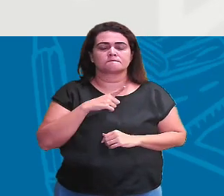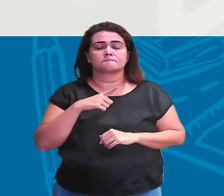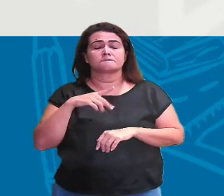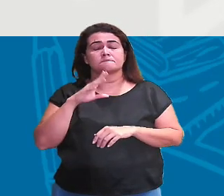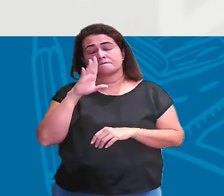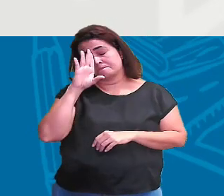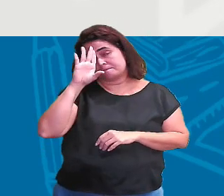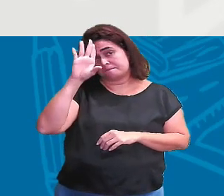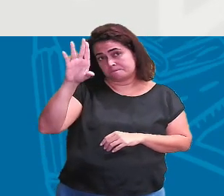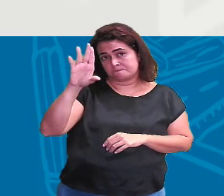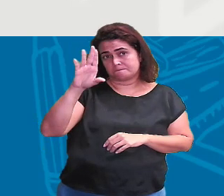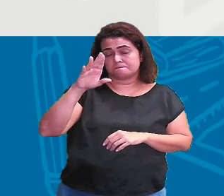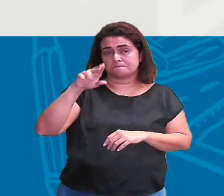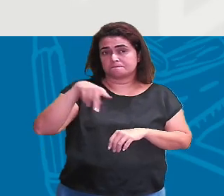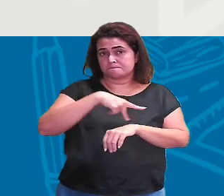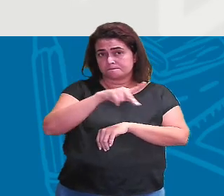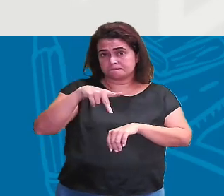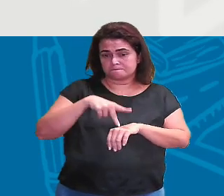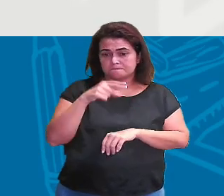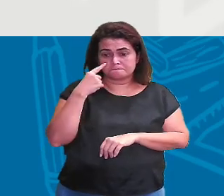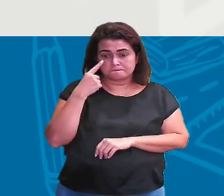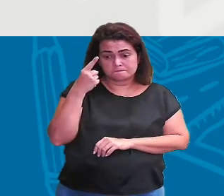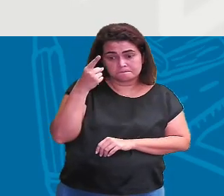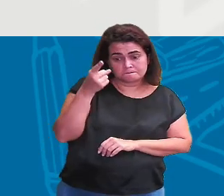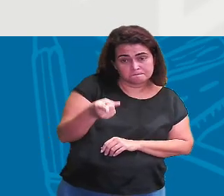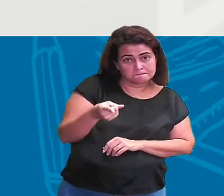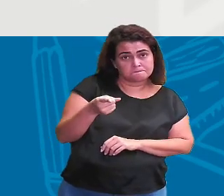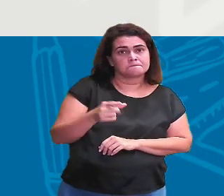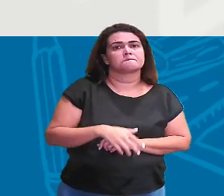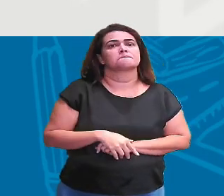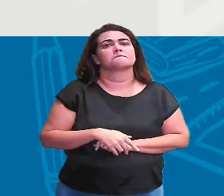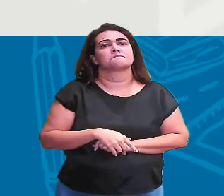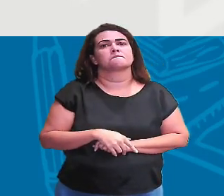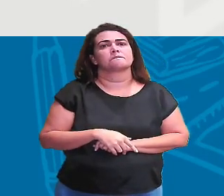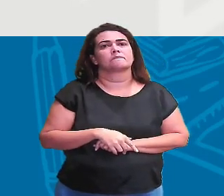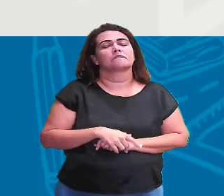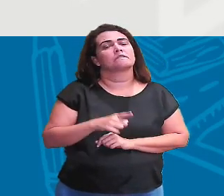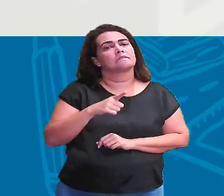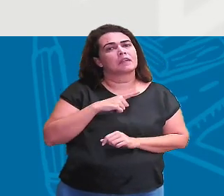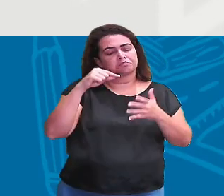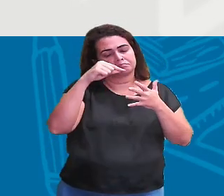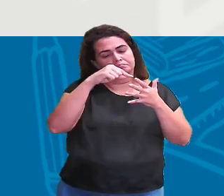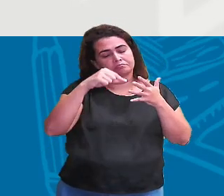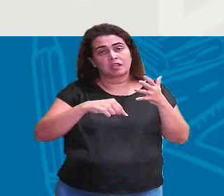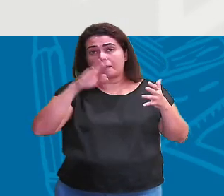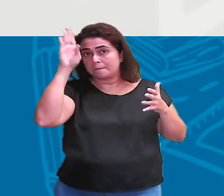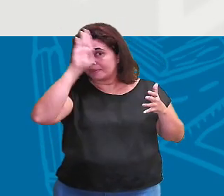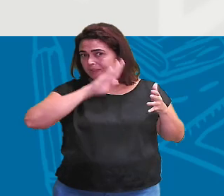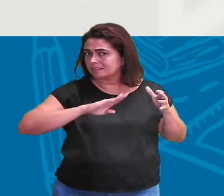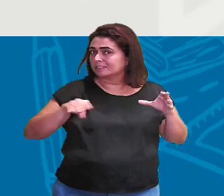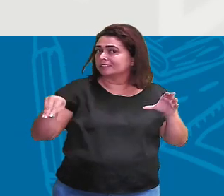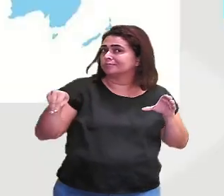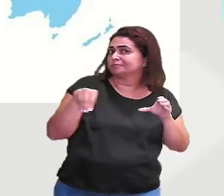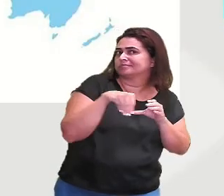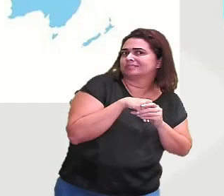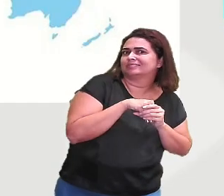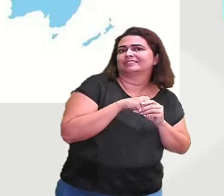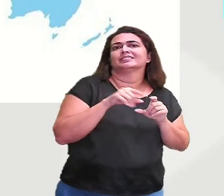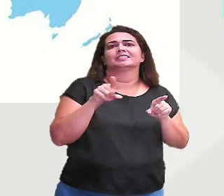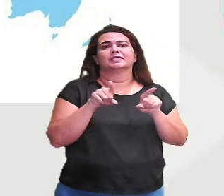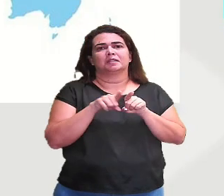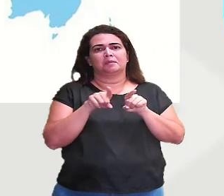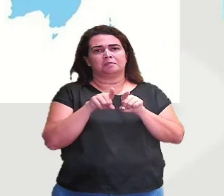que nós temos como a China, a Rússia, a Índia, o Brasil, que são as águias, os países que tinham mais destaque,